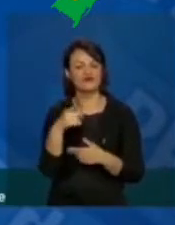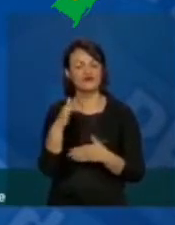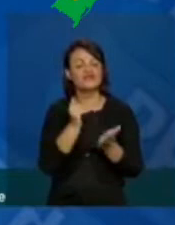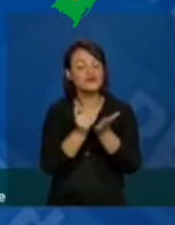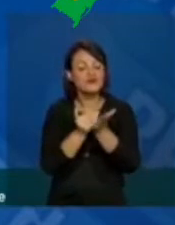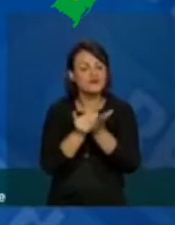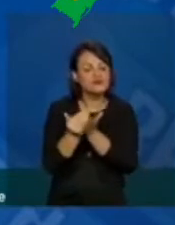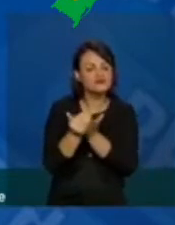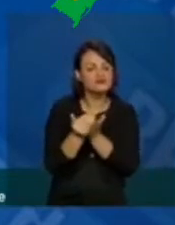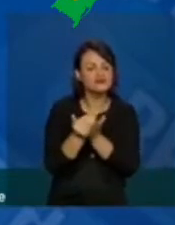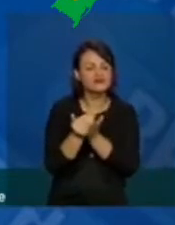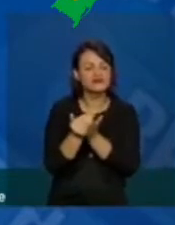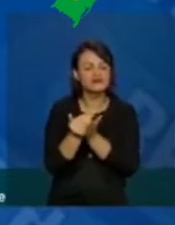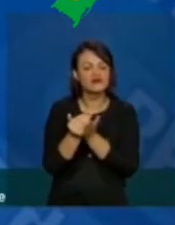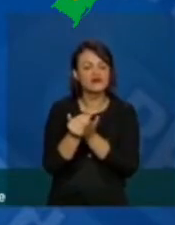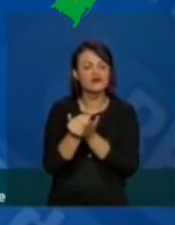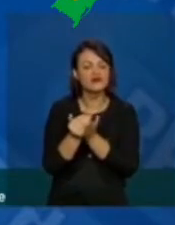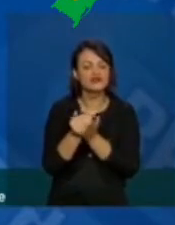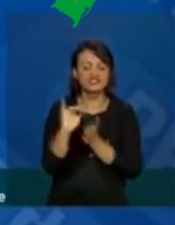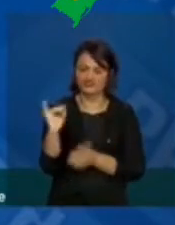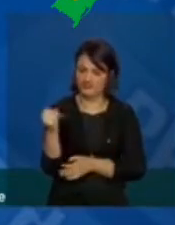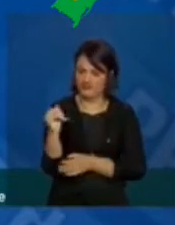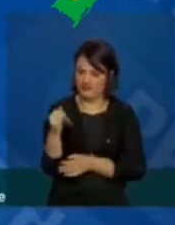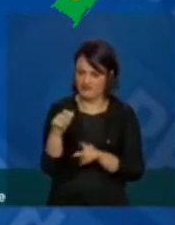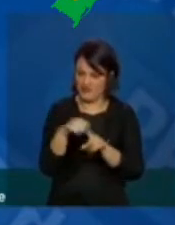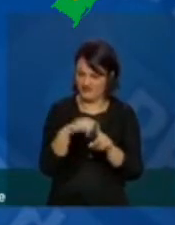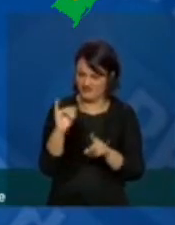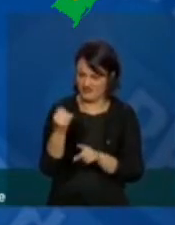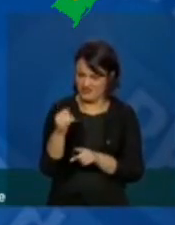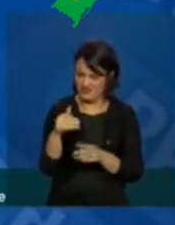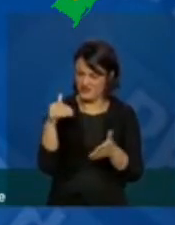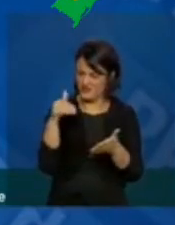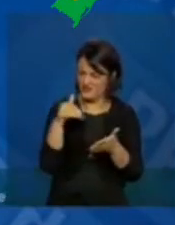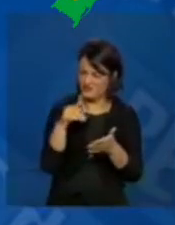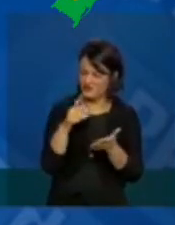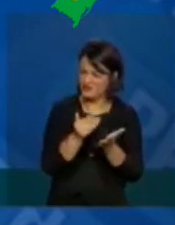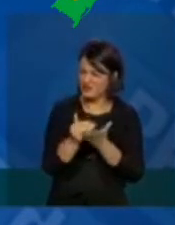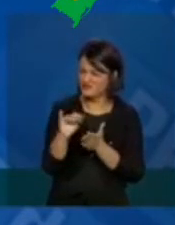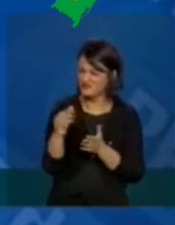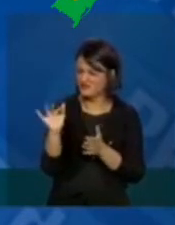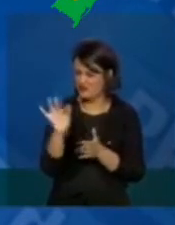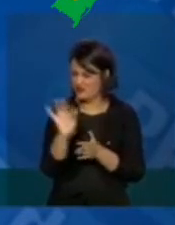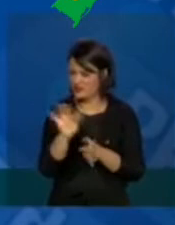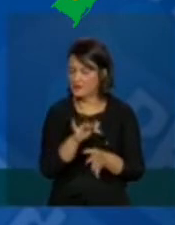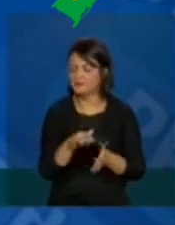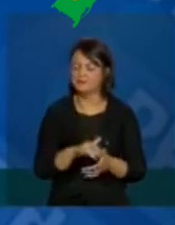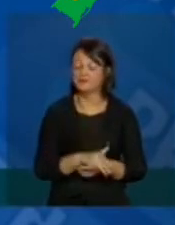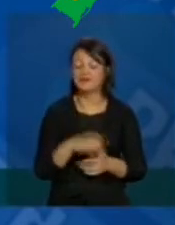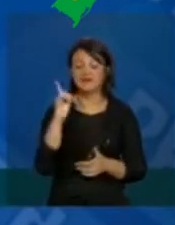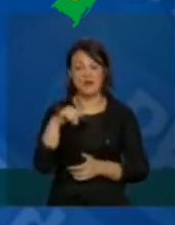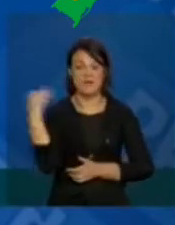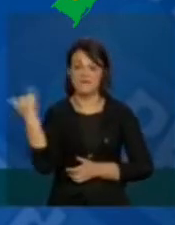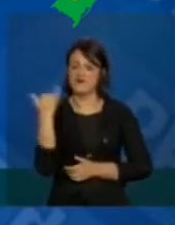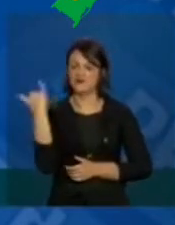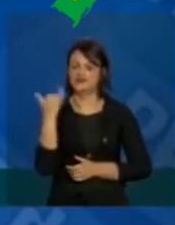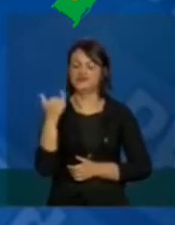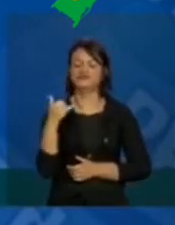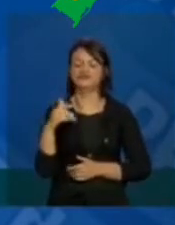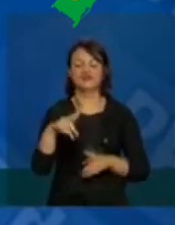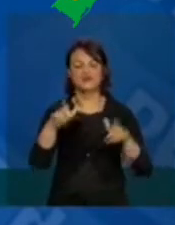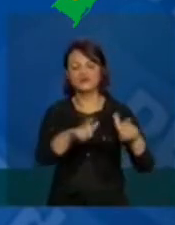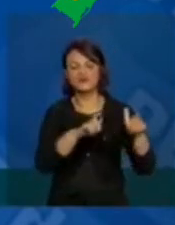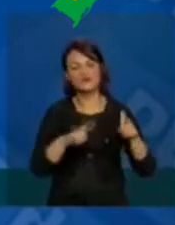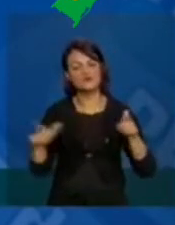a fazê-lo no início de janeiro, lá no início de fevereiro, final de janeiro. Então, é fundamental para esses